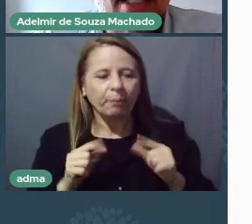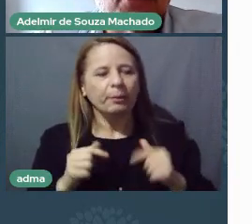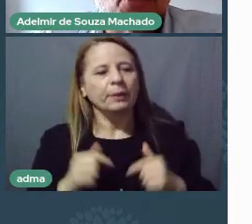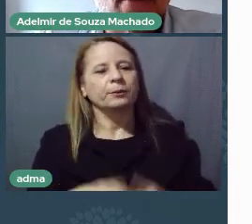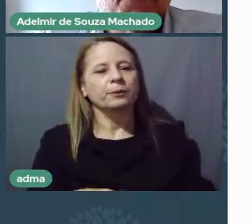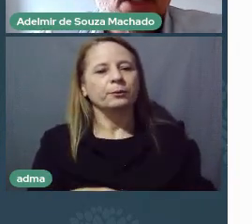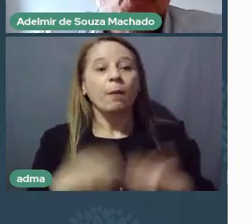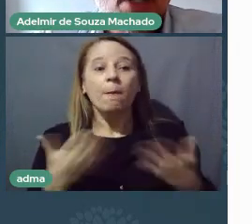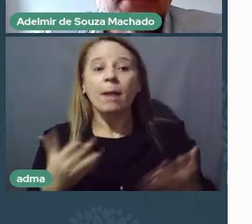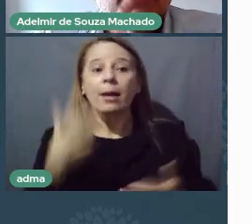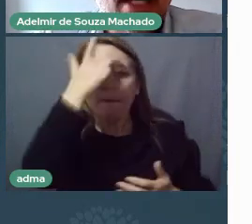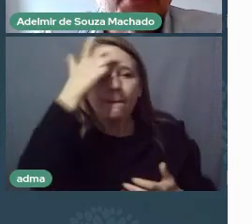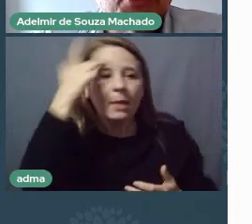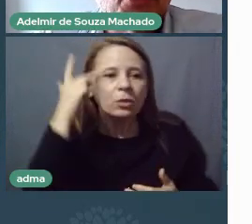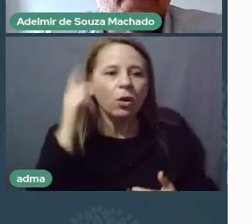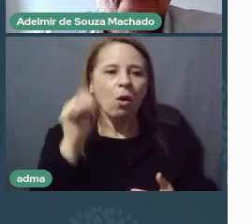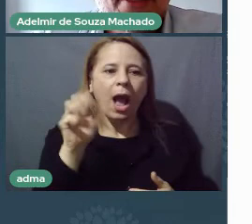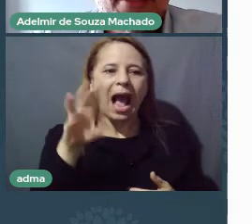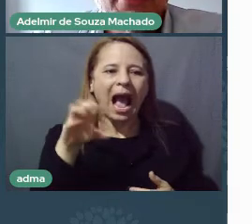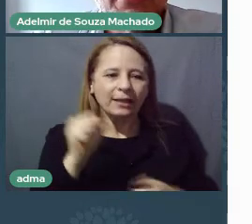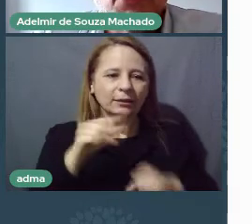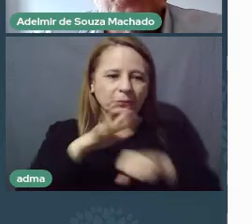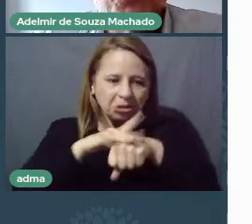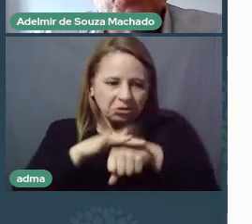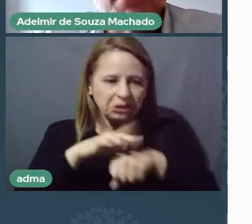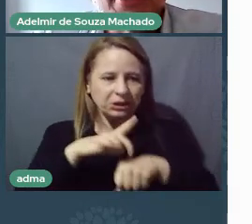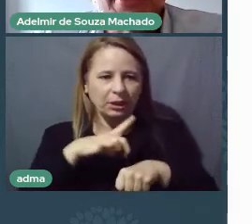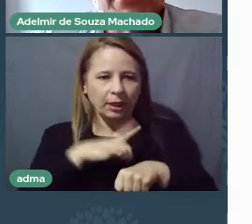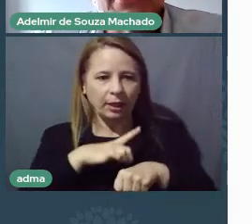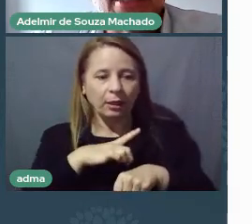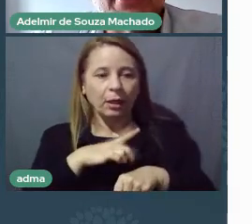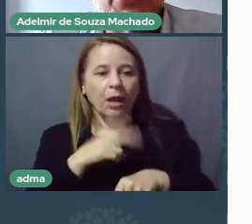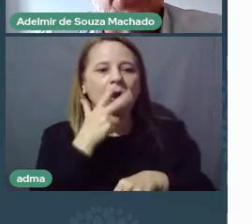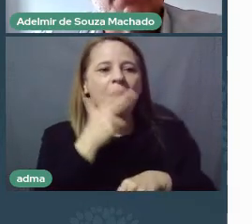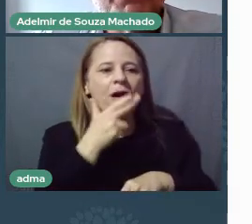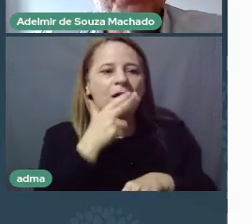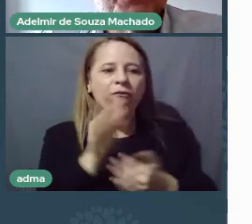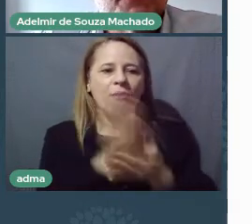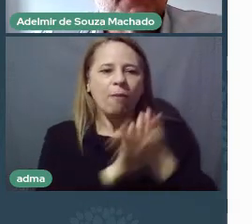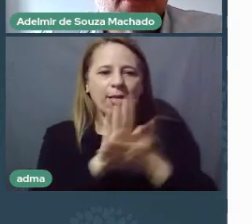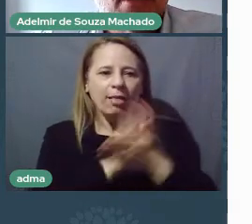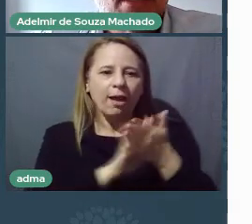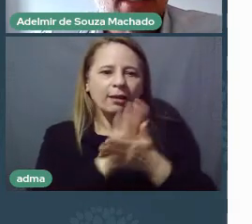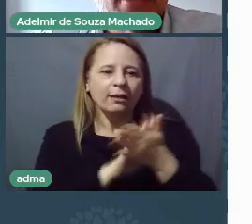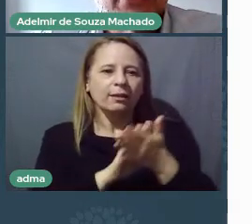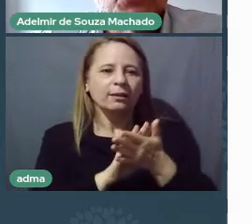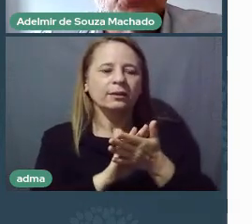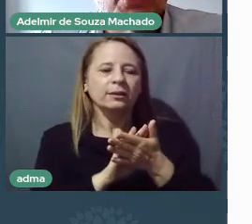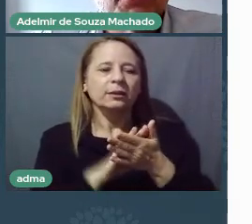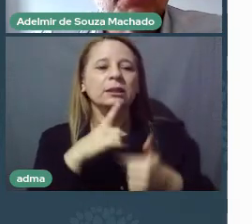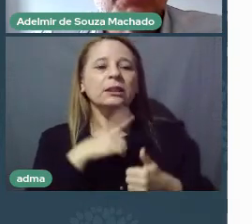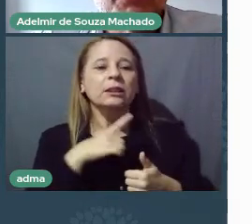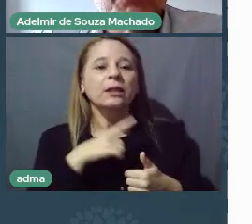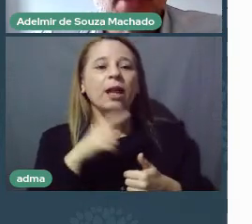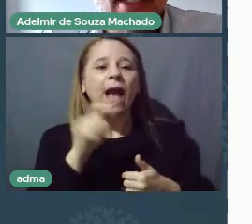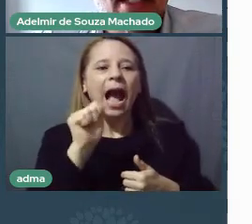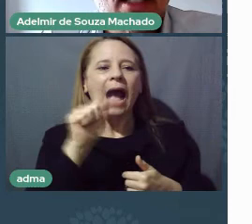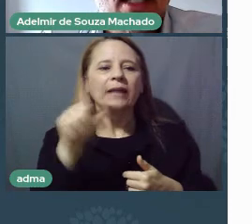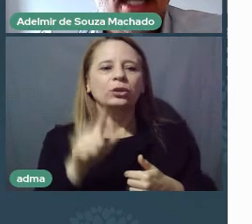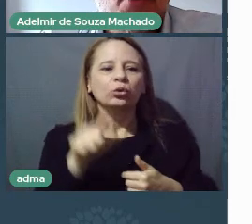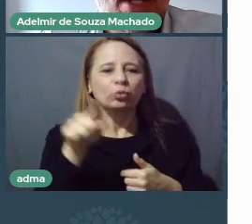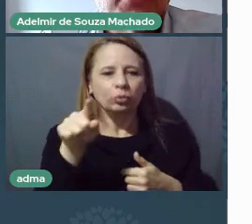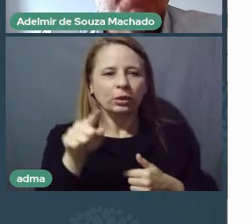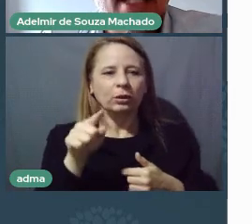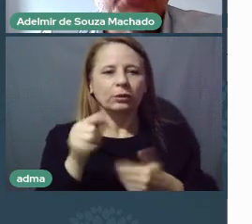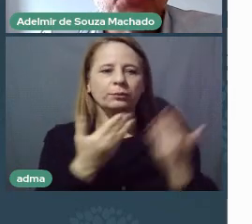o asmático. Ó. O asmático que não fuma, ele está aqui, ó, em azul.